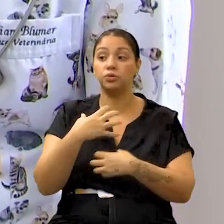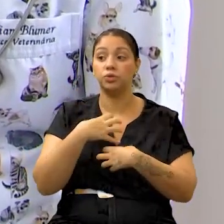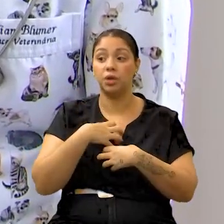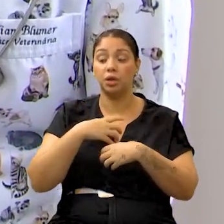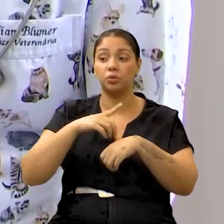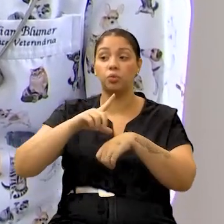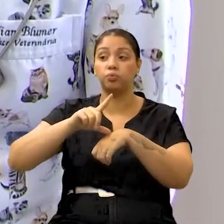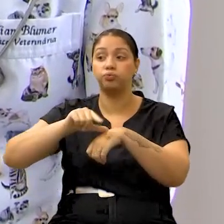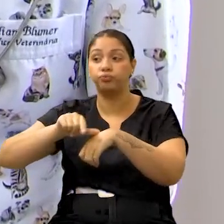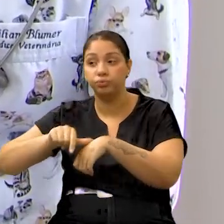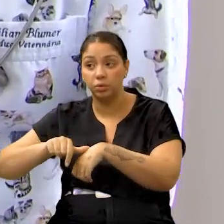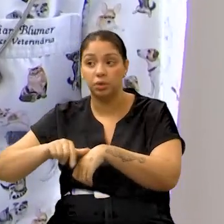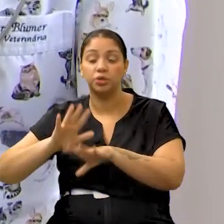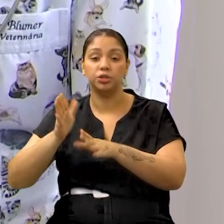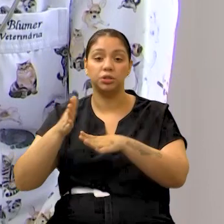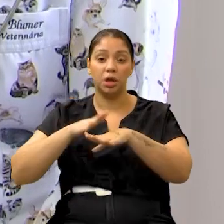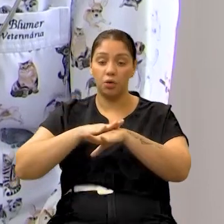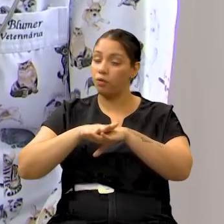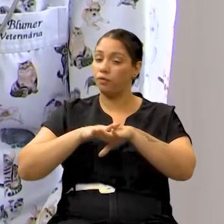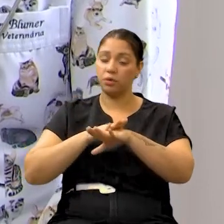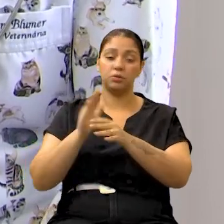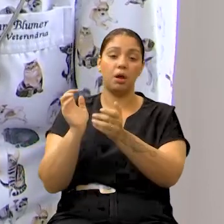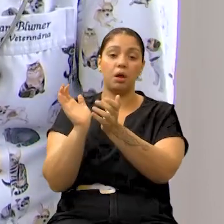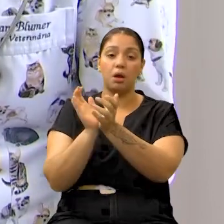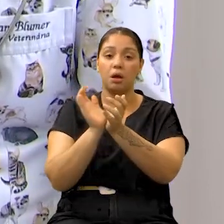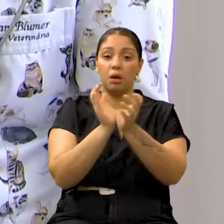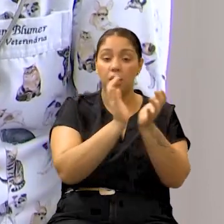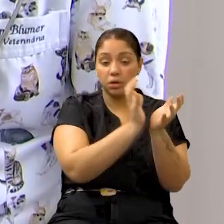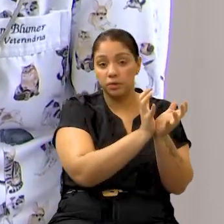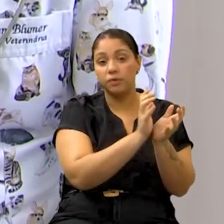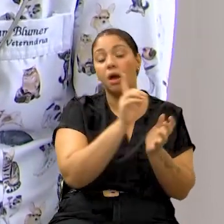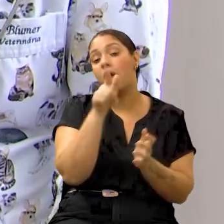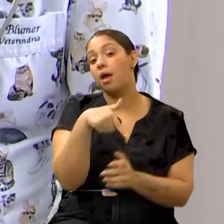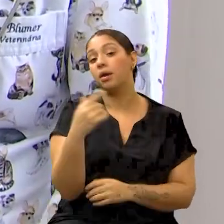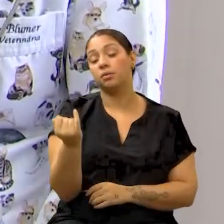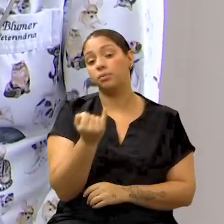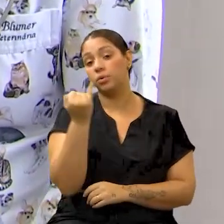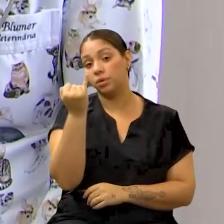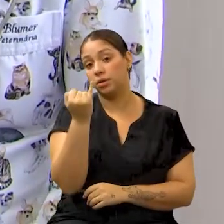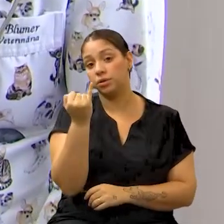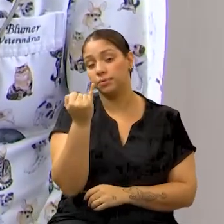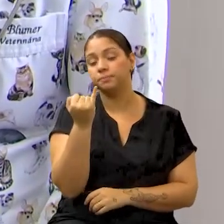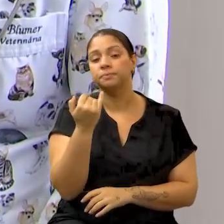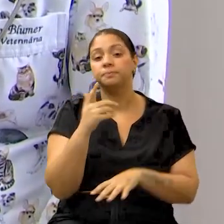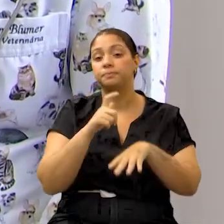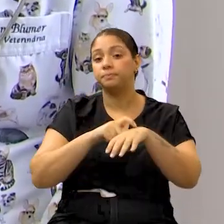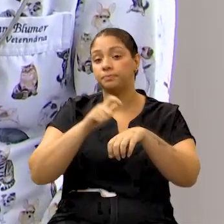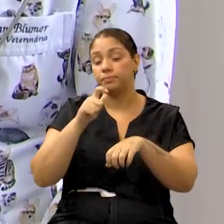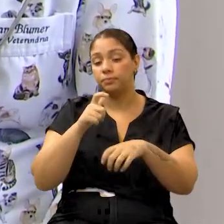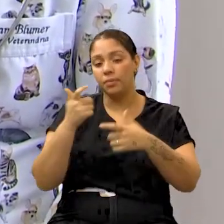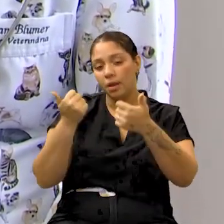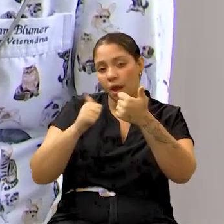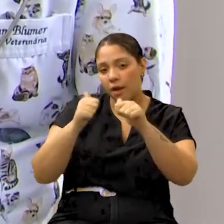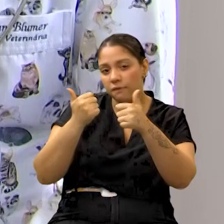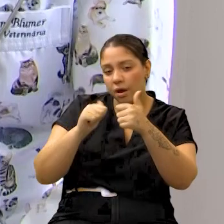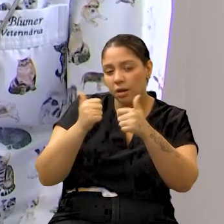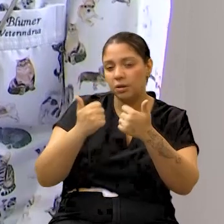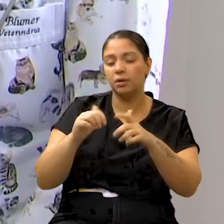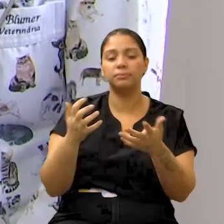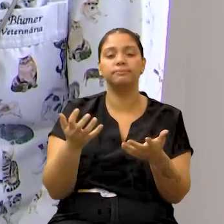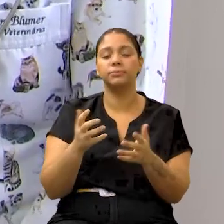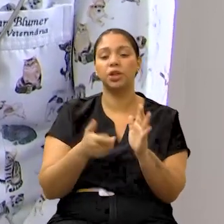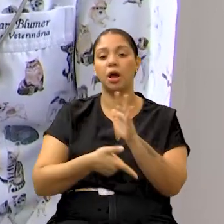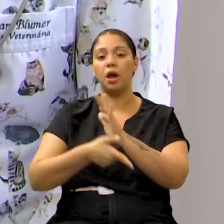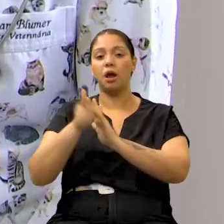de forma tardia. Como a gente conversou, classificar a doença é importante. E quando a gente consegue